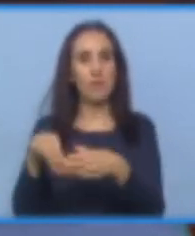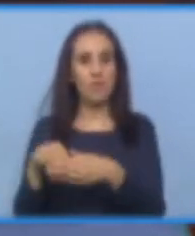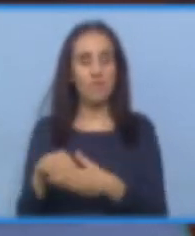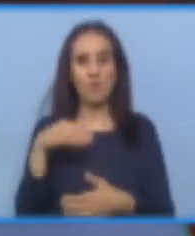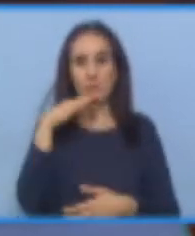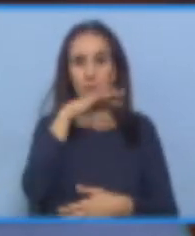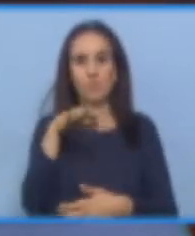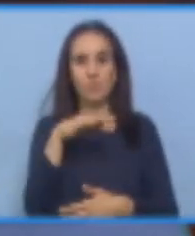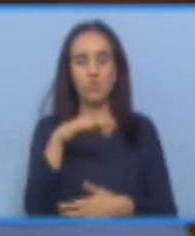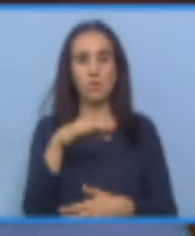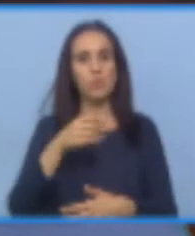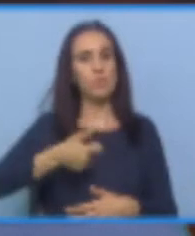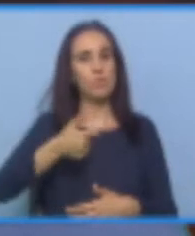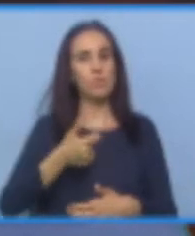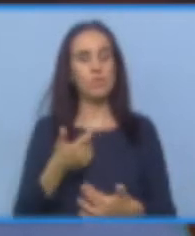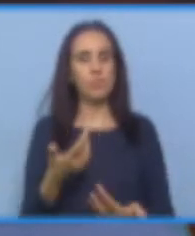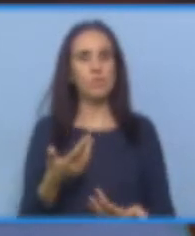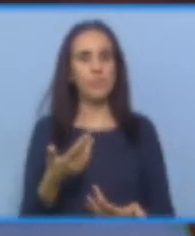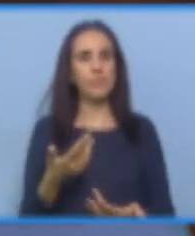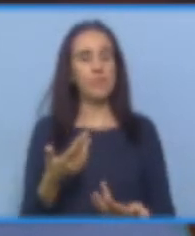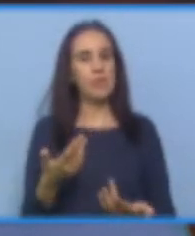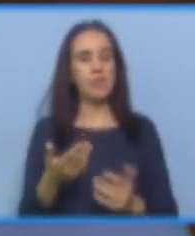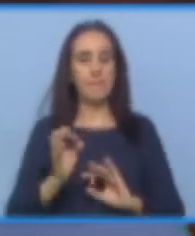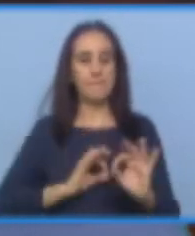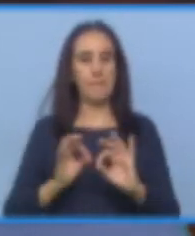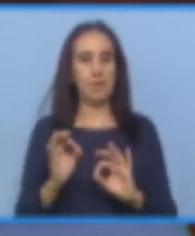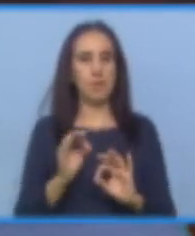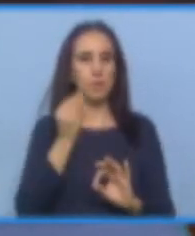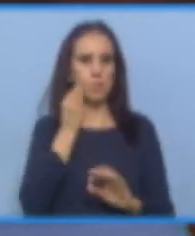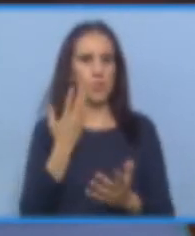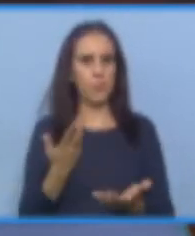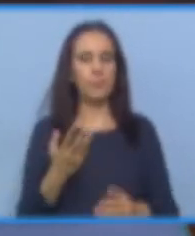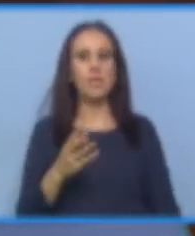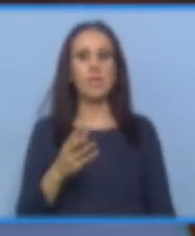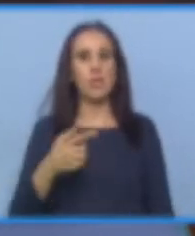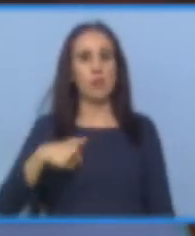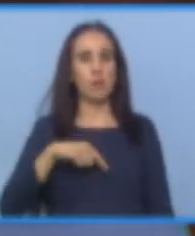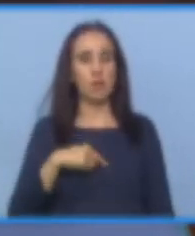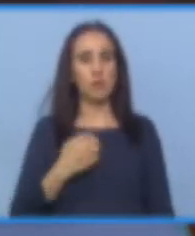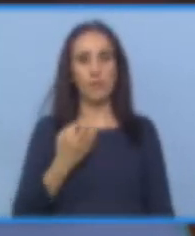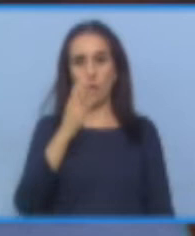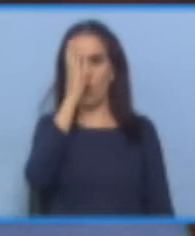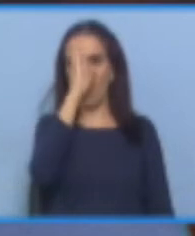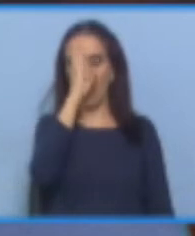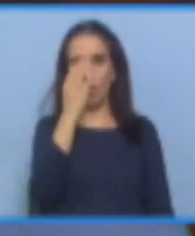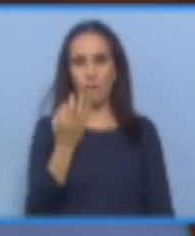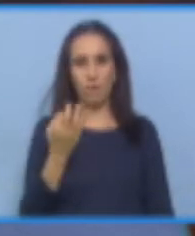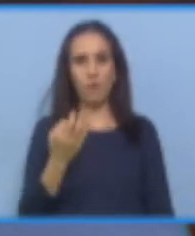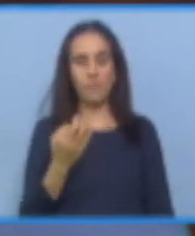as famílias, sobretudo na preparação. Como? Nós apressámos-nos a